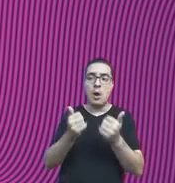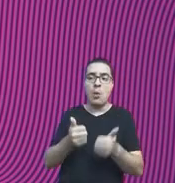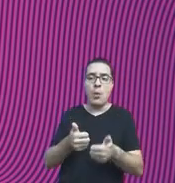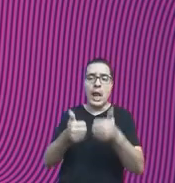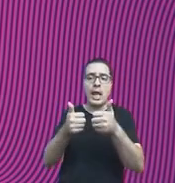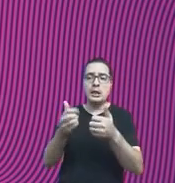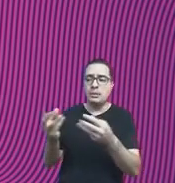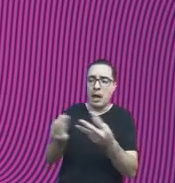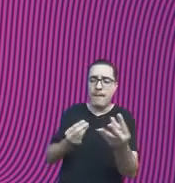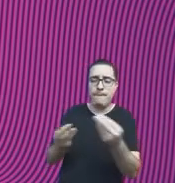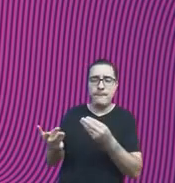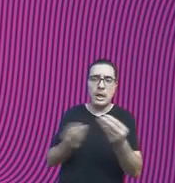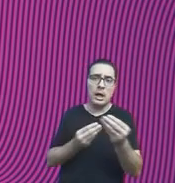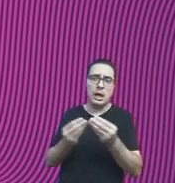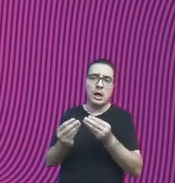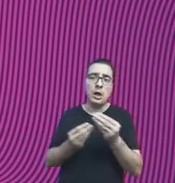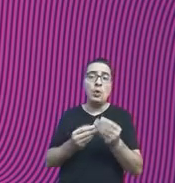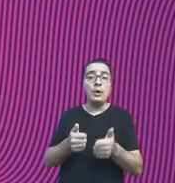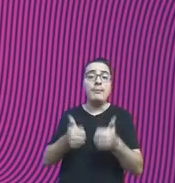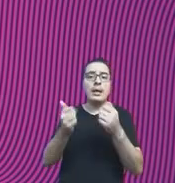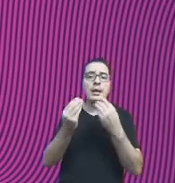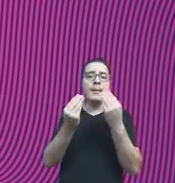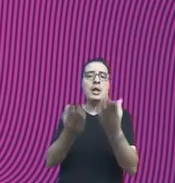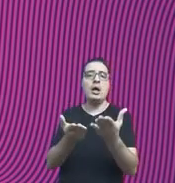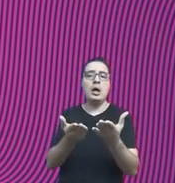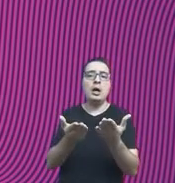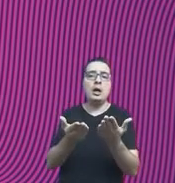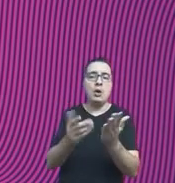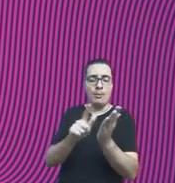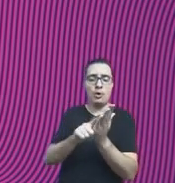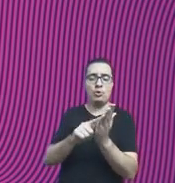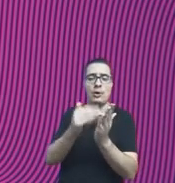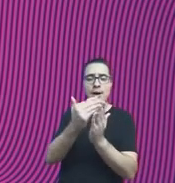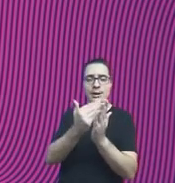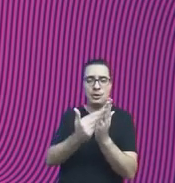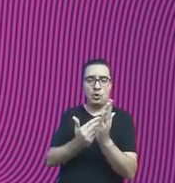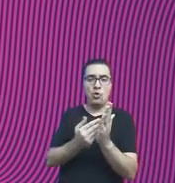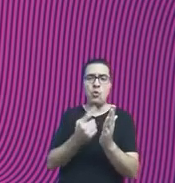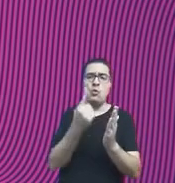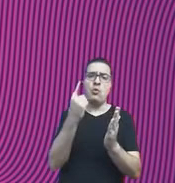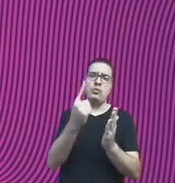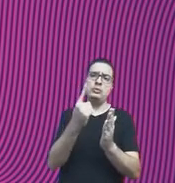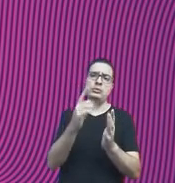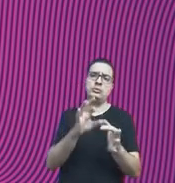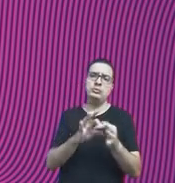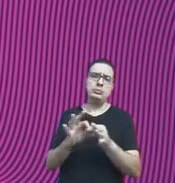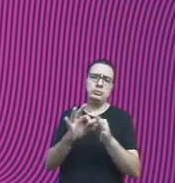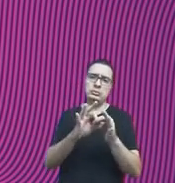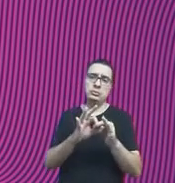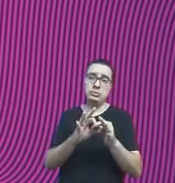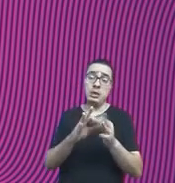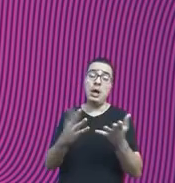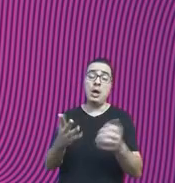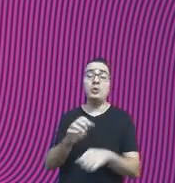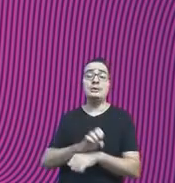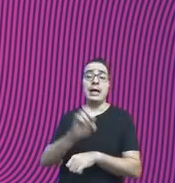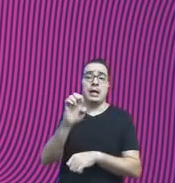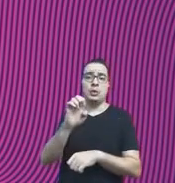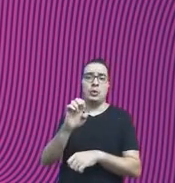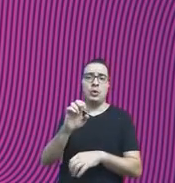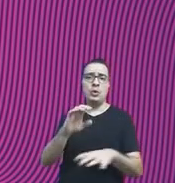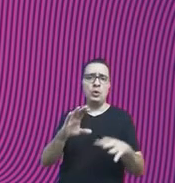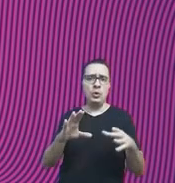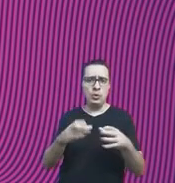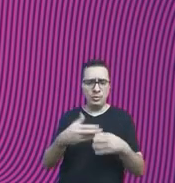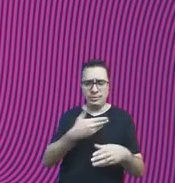nada entregaria isso melhor do que o prontuário único. E isso aqui quem tem que fazer é o Estado. É, o setor privado não vai fazer. Por